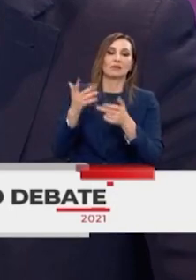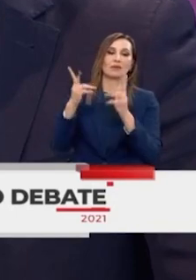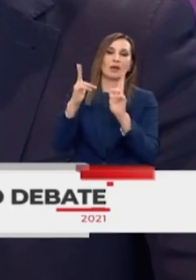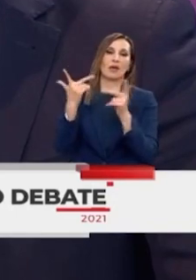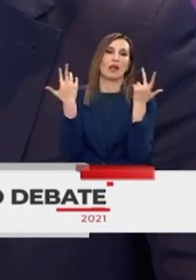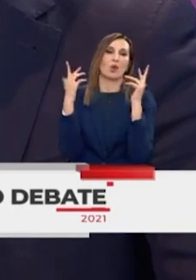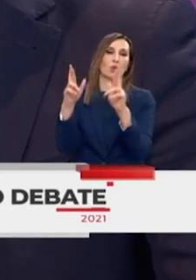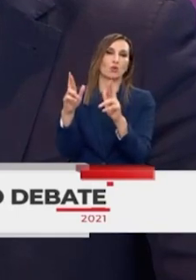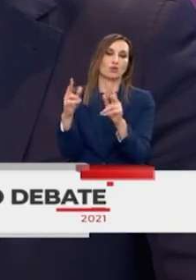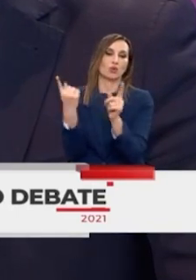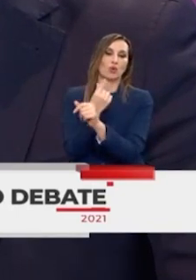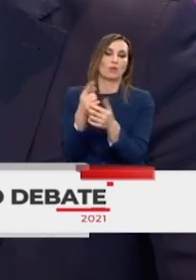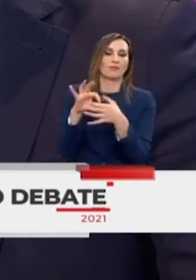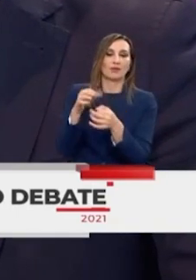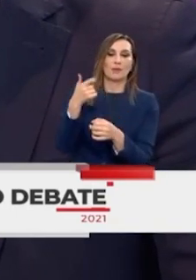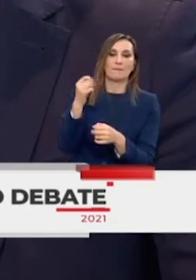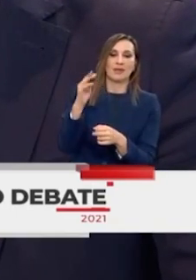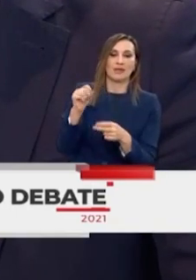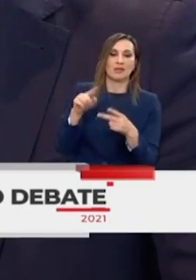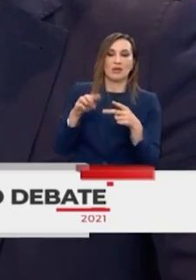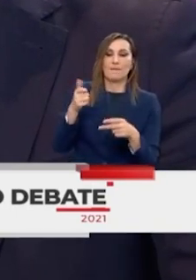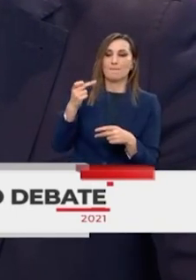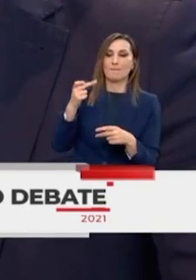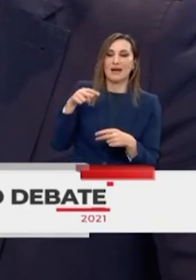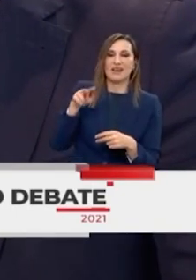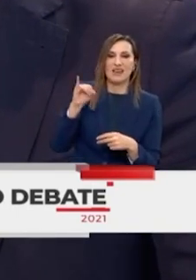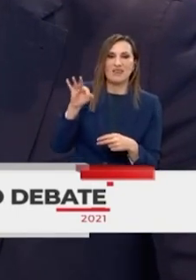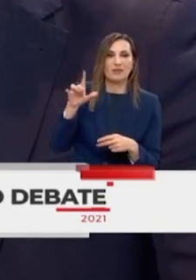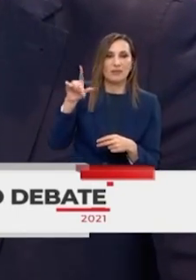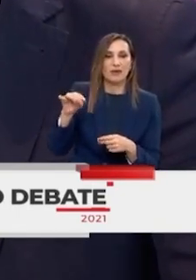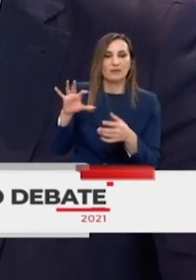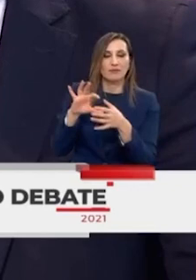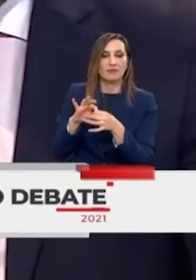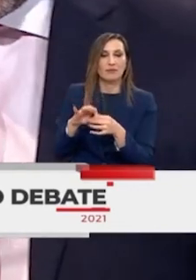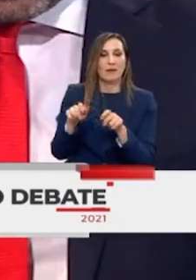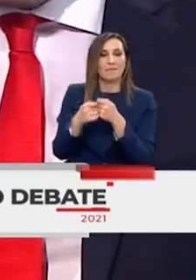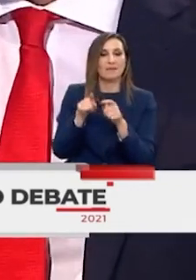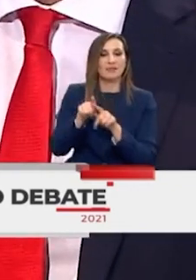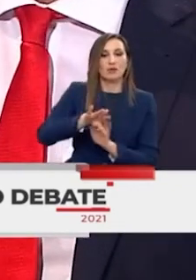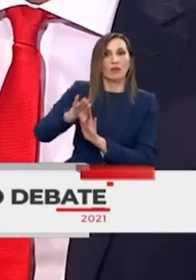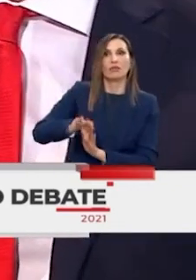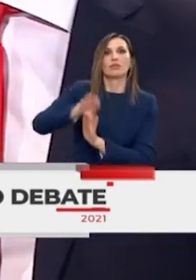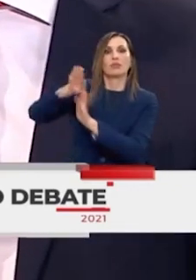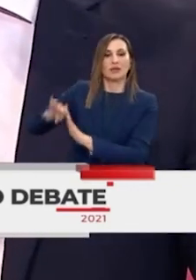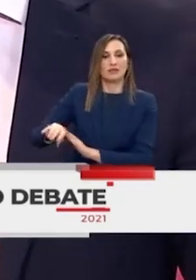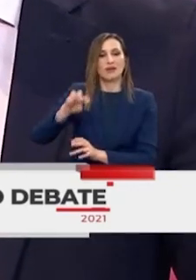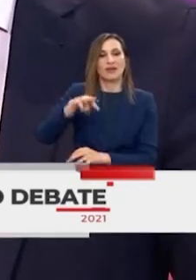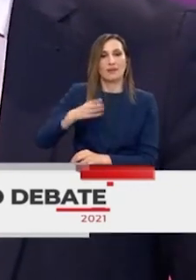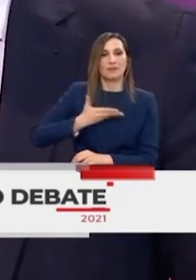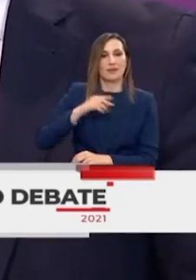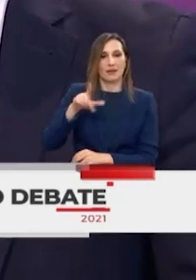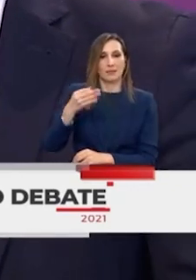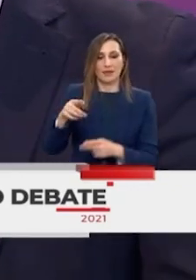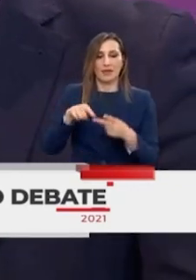de luxo, poderes ligados ao BES e BANIF, poderes ligados a partidos de extrema-direita como o MDLP,